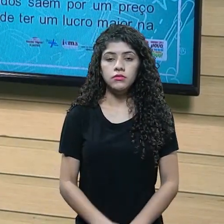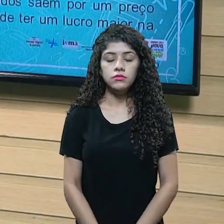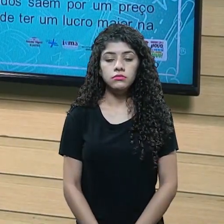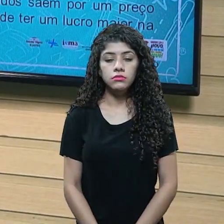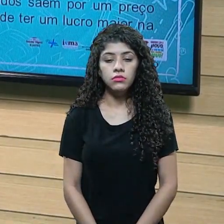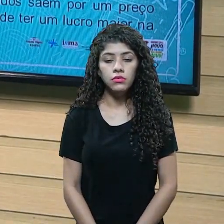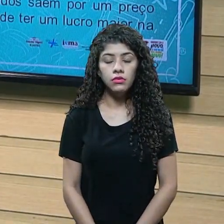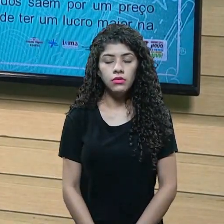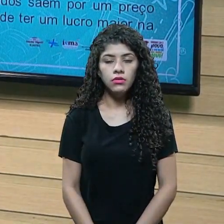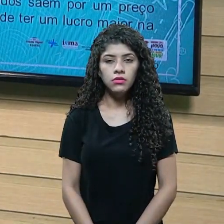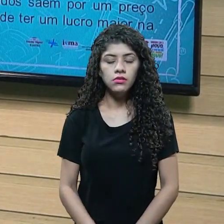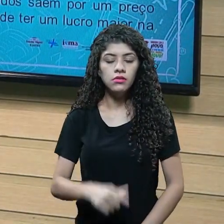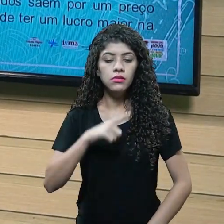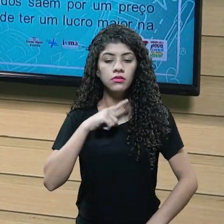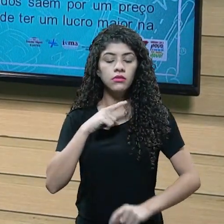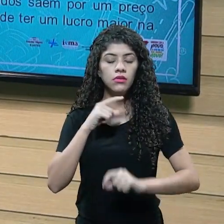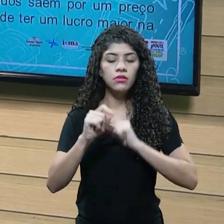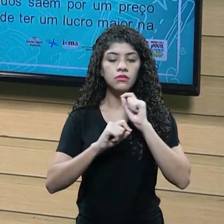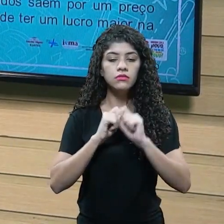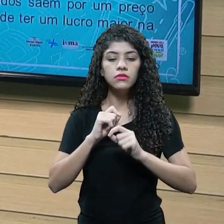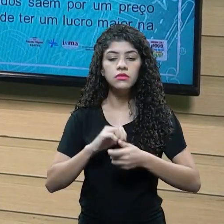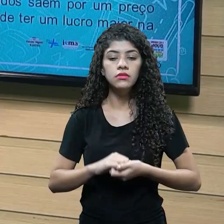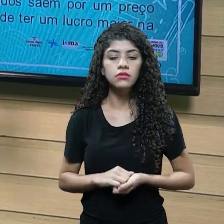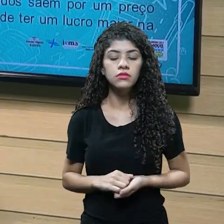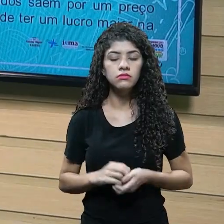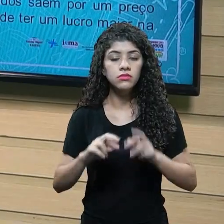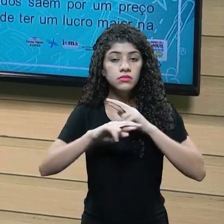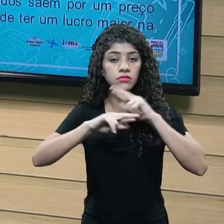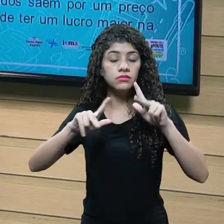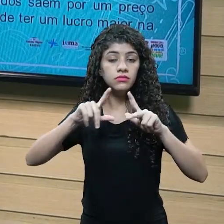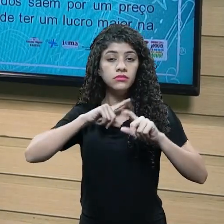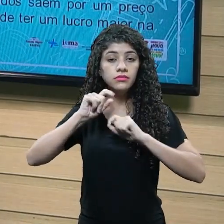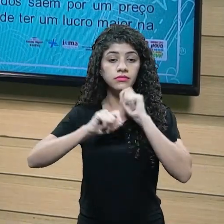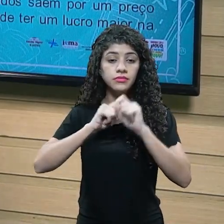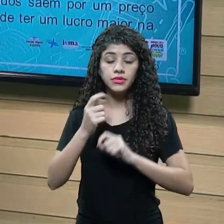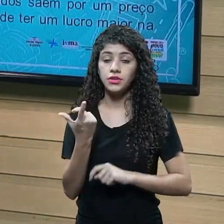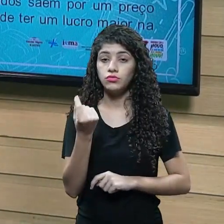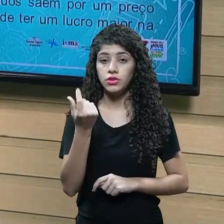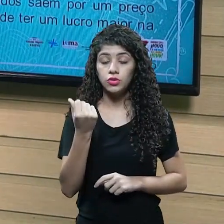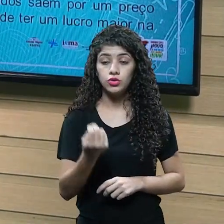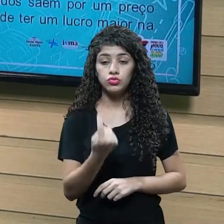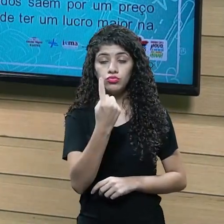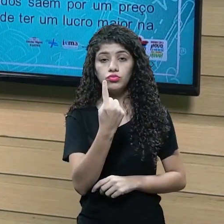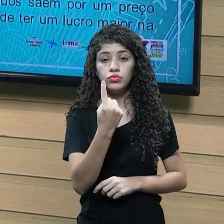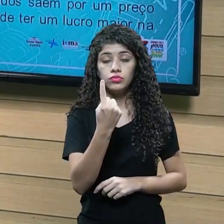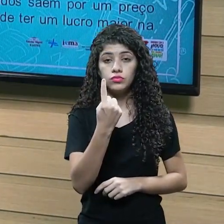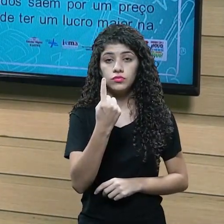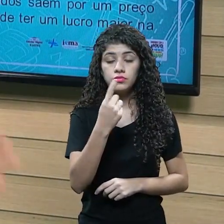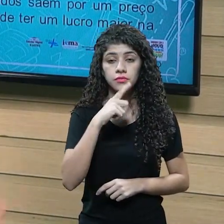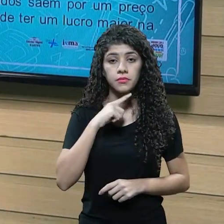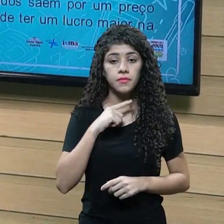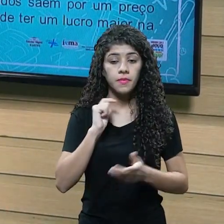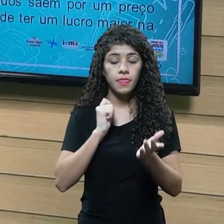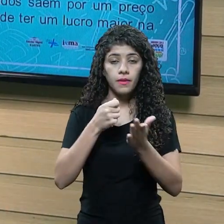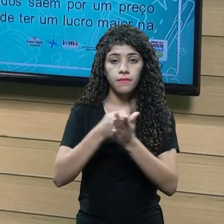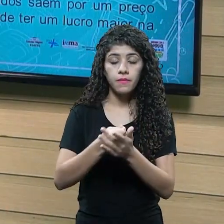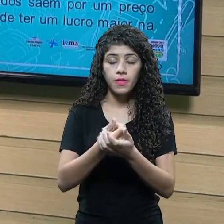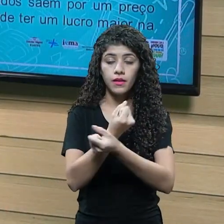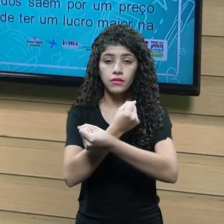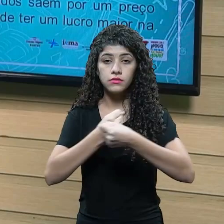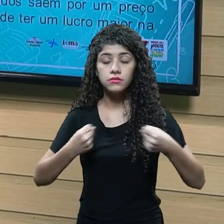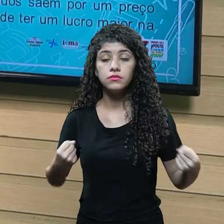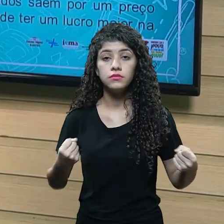Colocando mais aqui embaixo, tá? Outra diferença do atacado e varejo é o valor unitário. A partir do momento que eu vendo em grandes quantidades o atacado, a